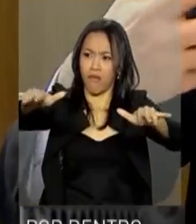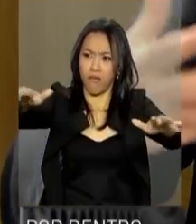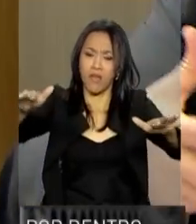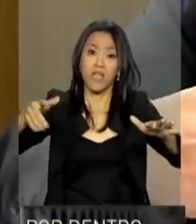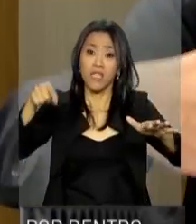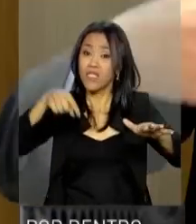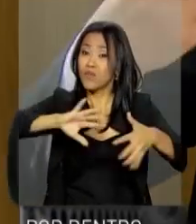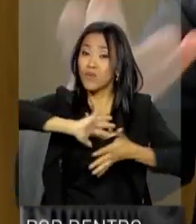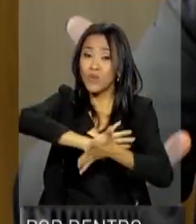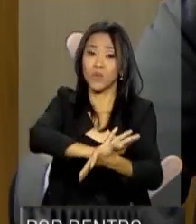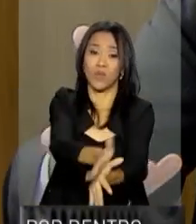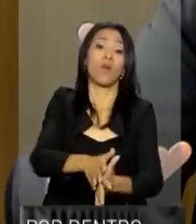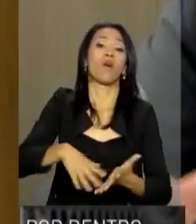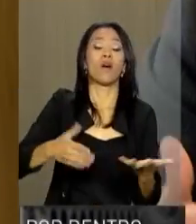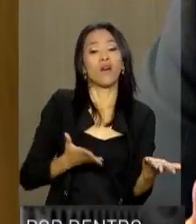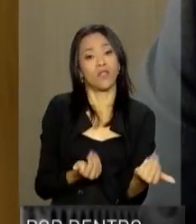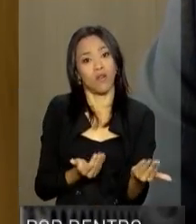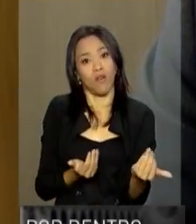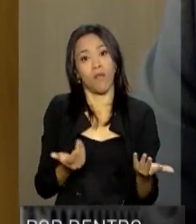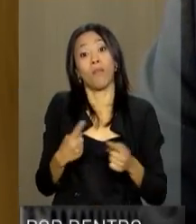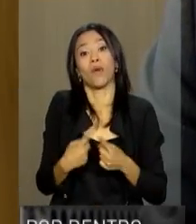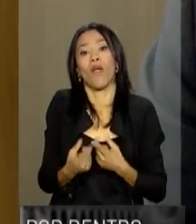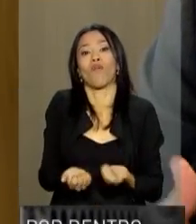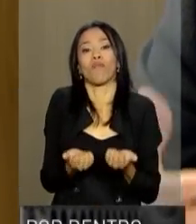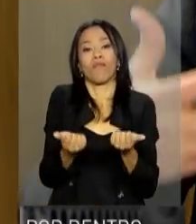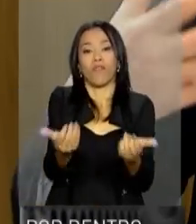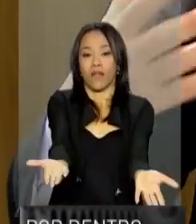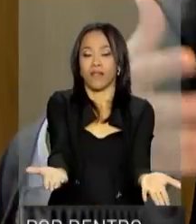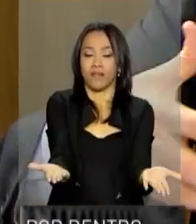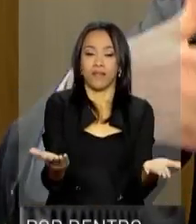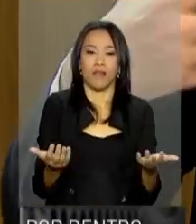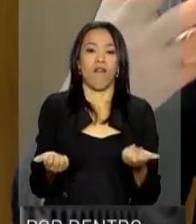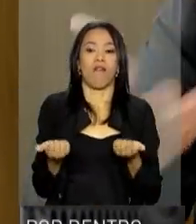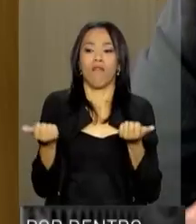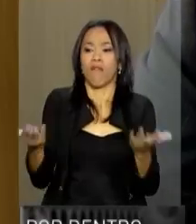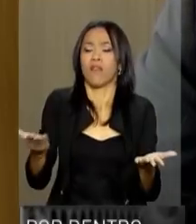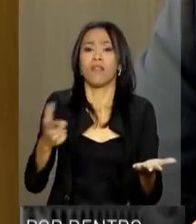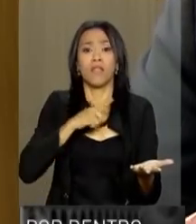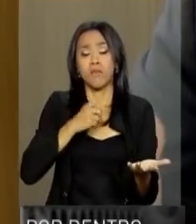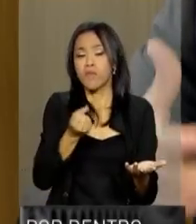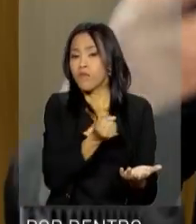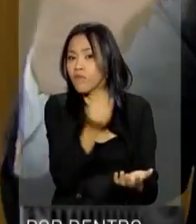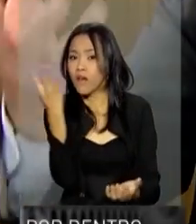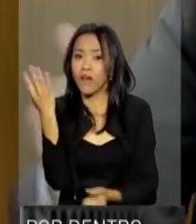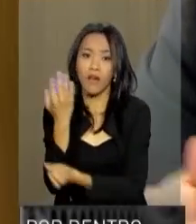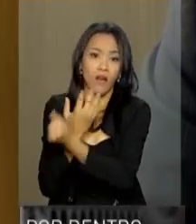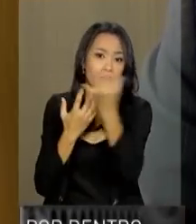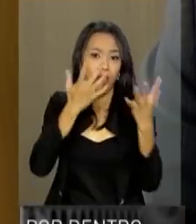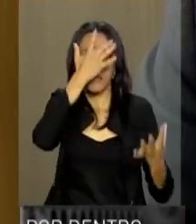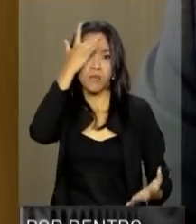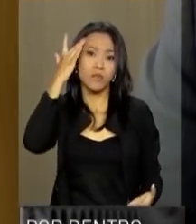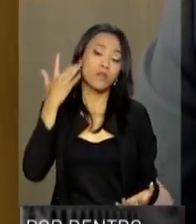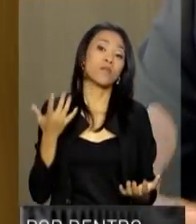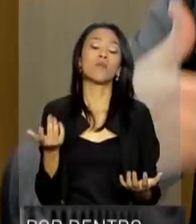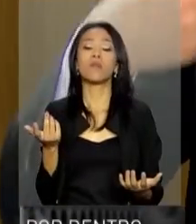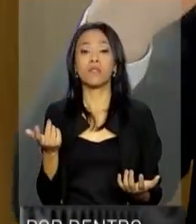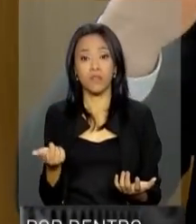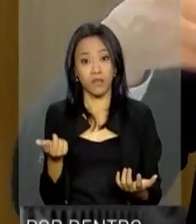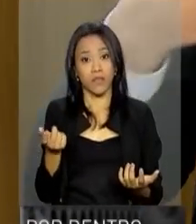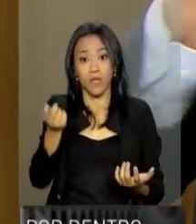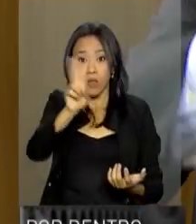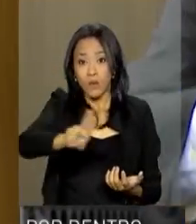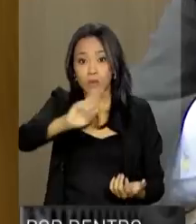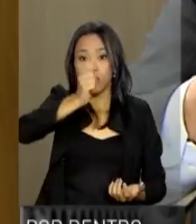em função de uma oferta gigantesca de drogas né nós temos milhões de pessoas dependentes químicas de drogas ilícitas temos